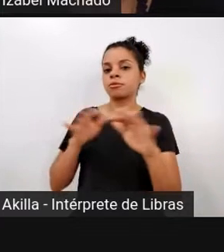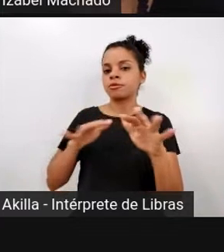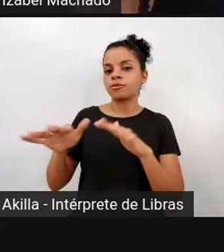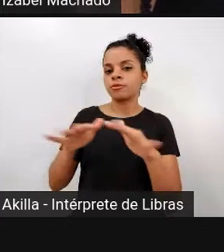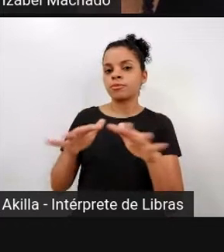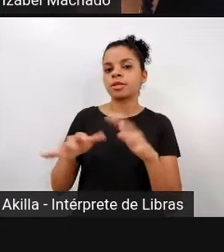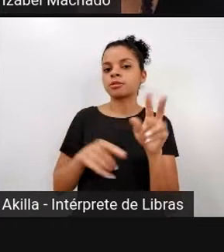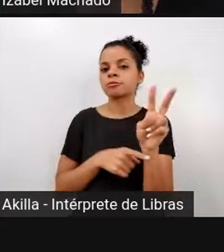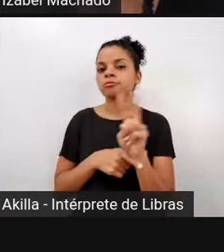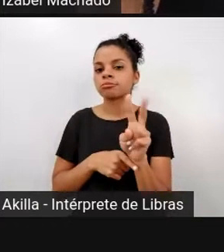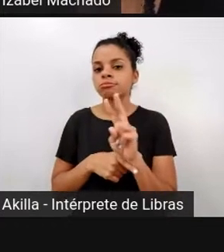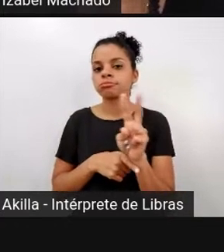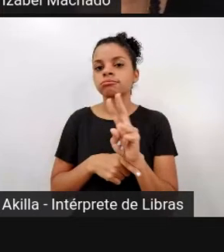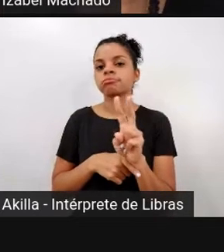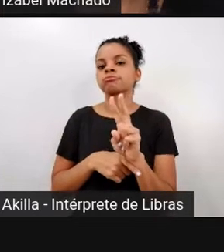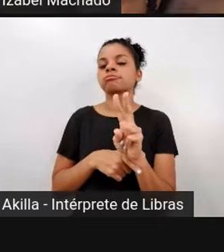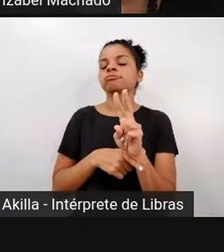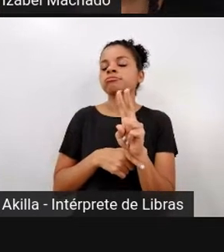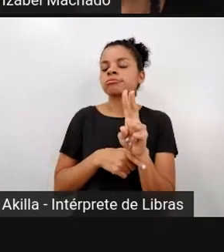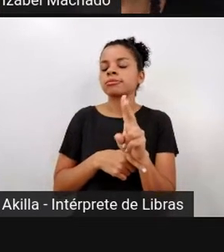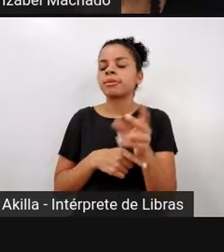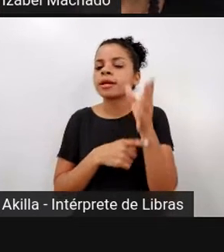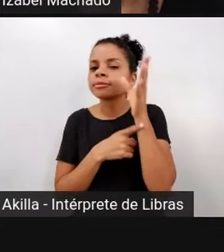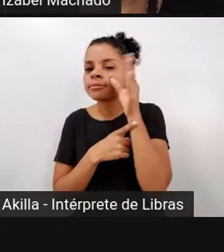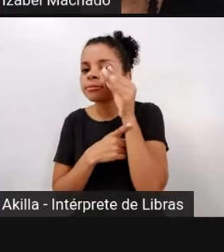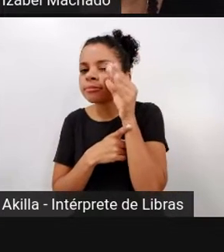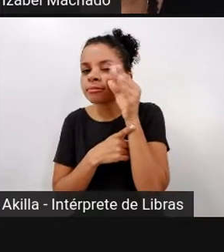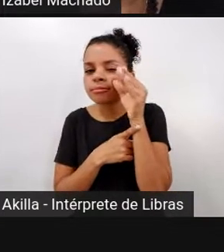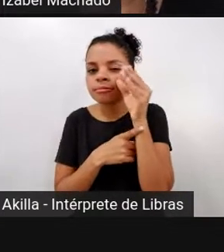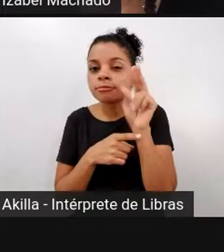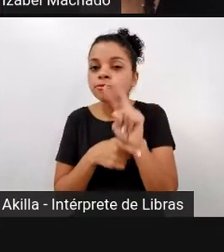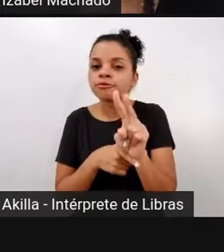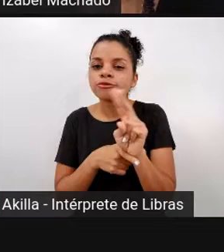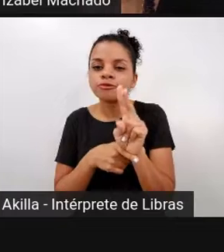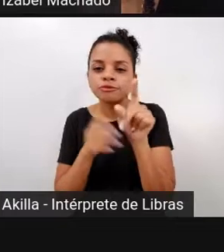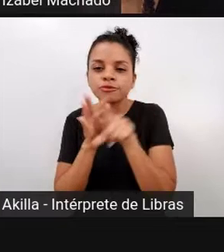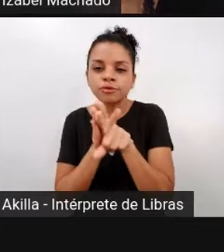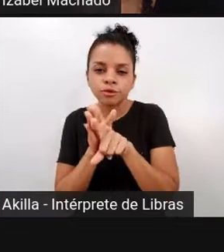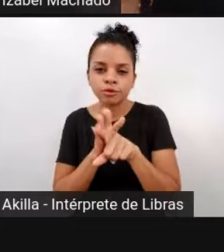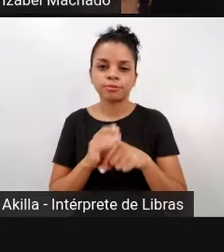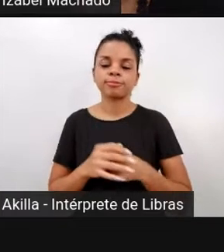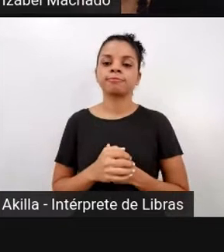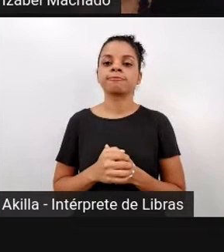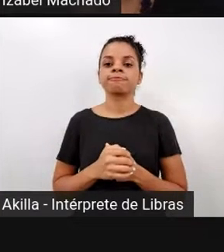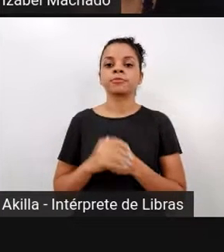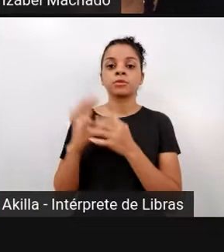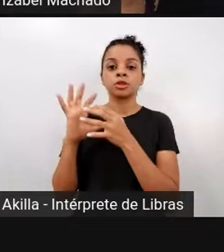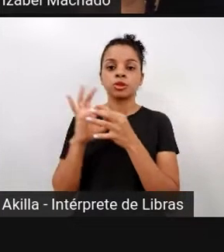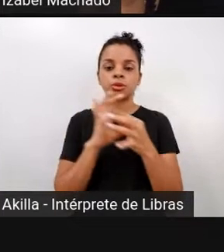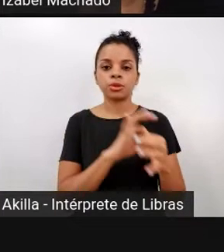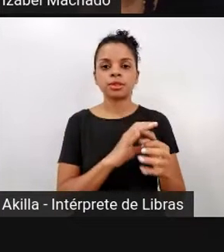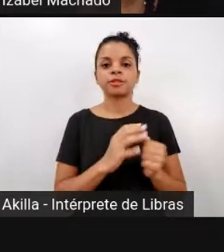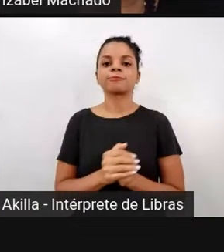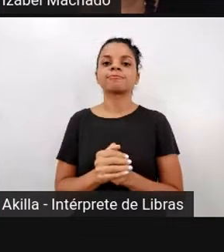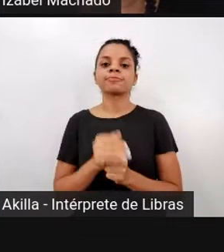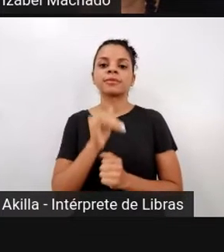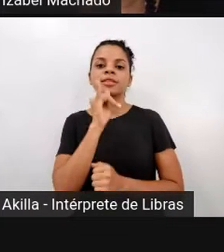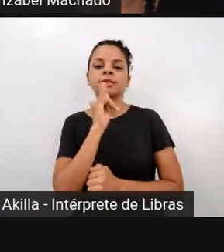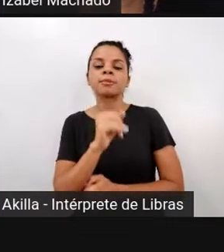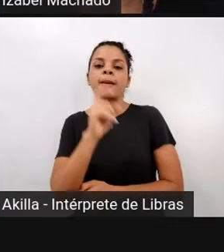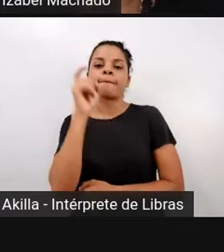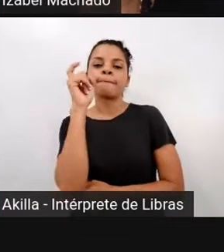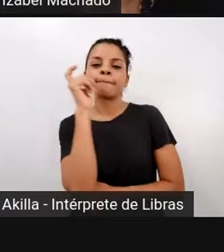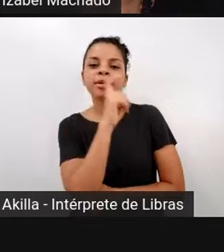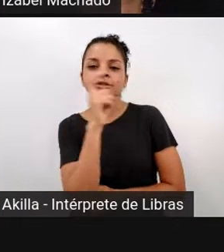checagem. E o que acontece? Só para dar um pouco do contexto, né? Mentiras, calúnias,